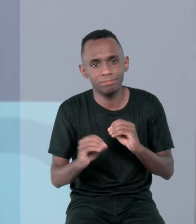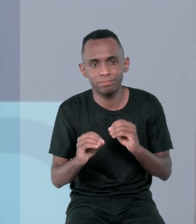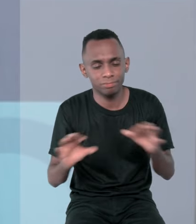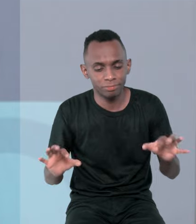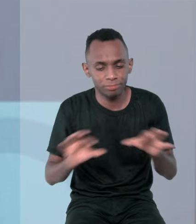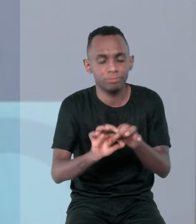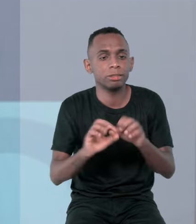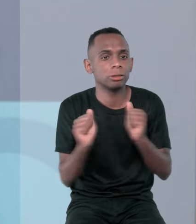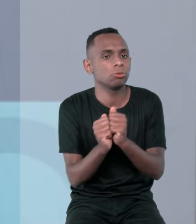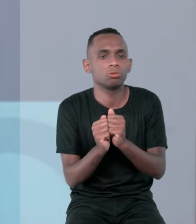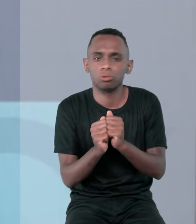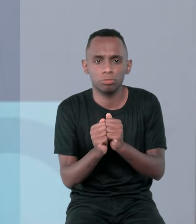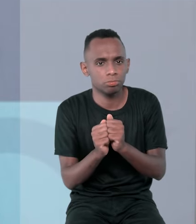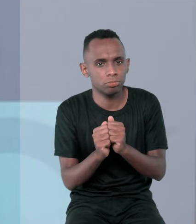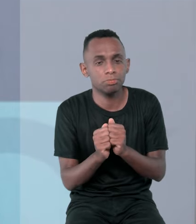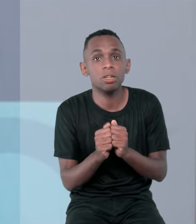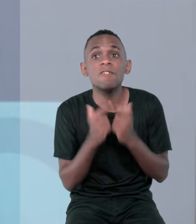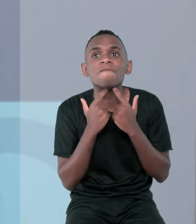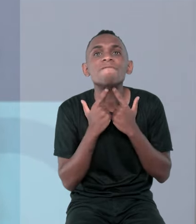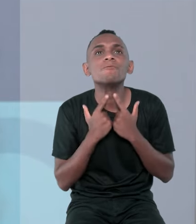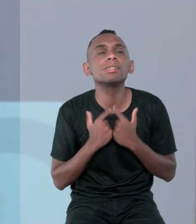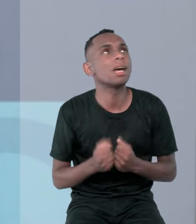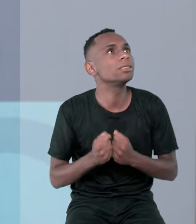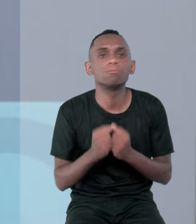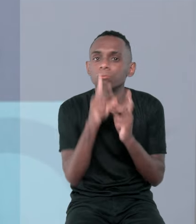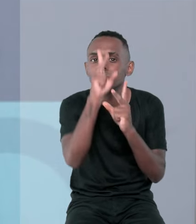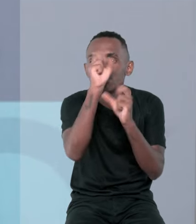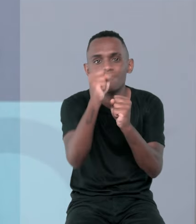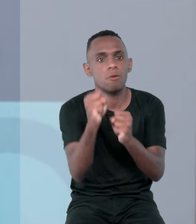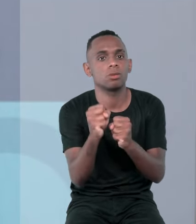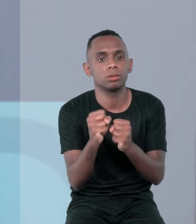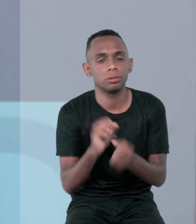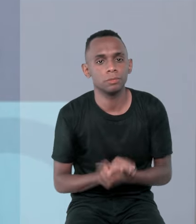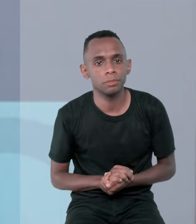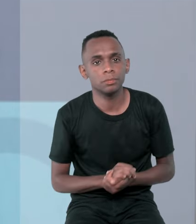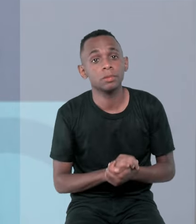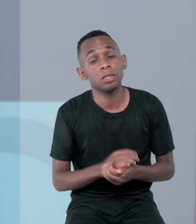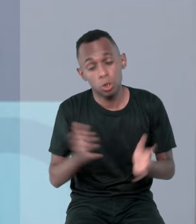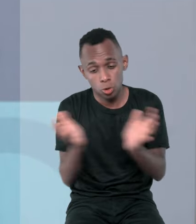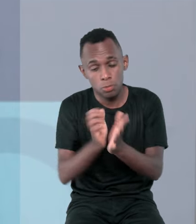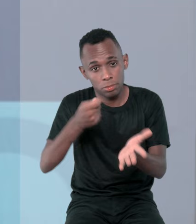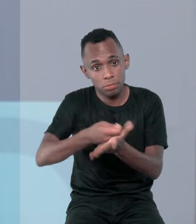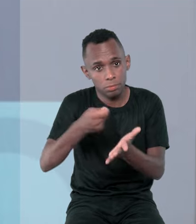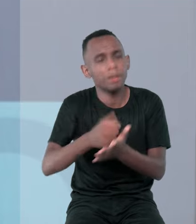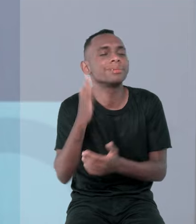amarrar, né? Ou conseguem... O desejo é muito poderoso. Né? E os conservadores sabem